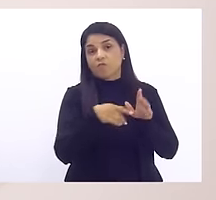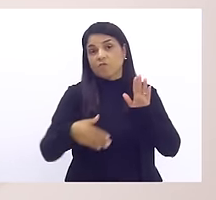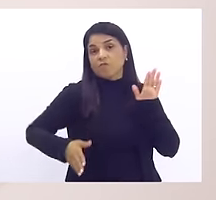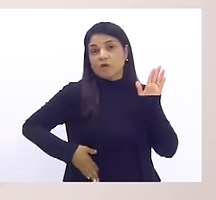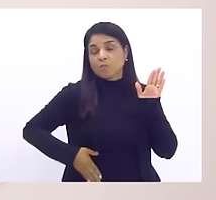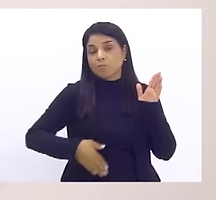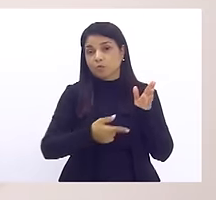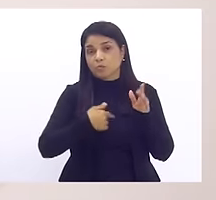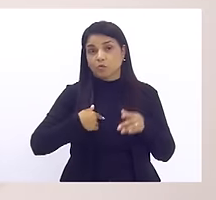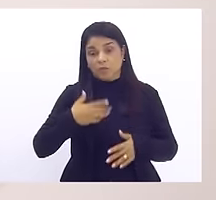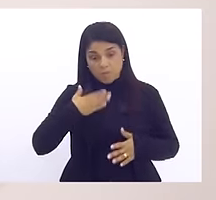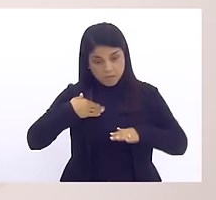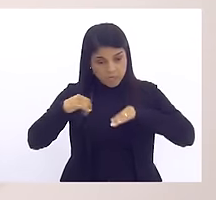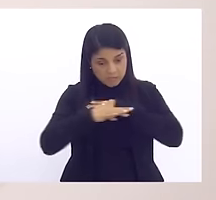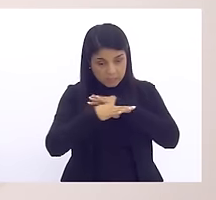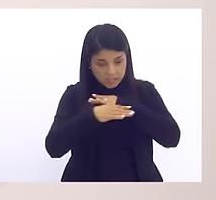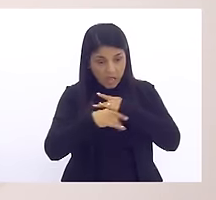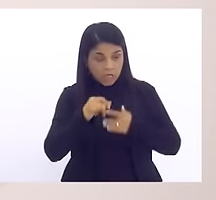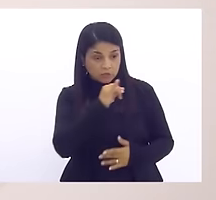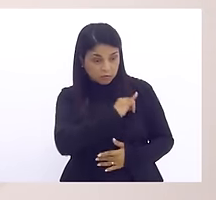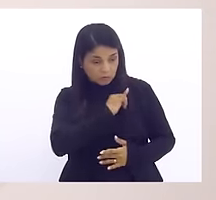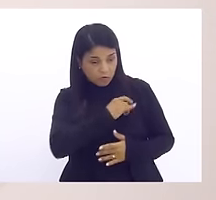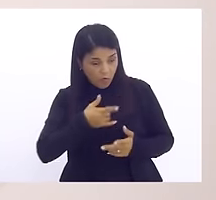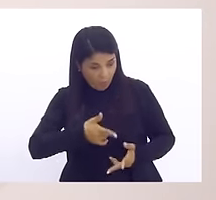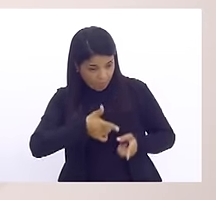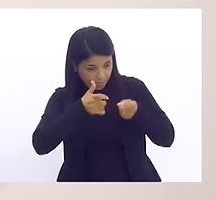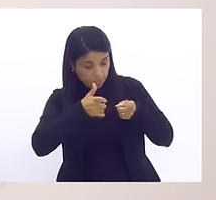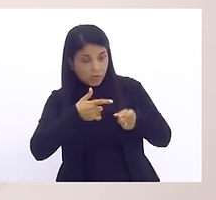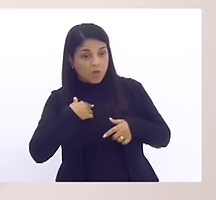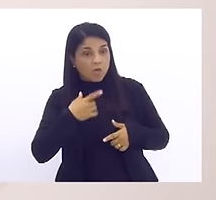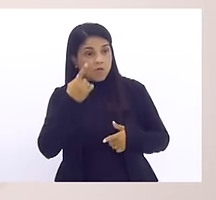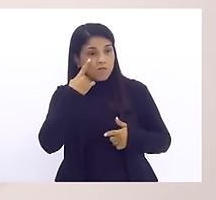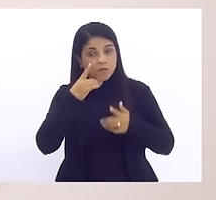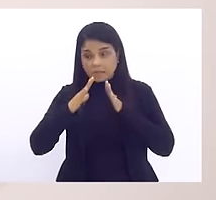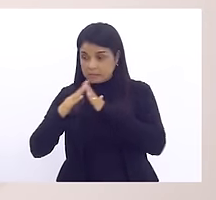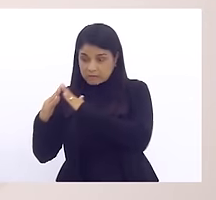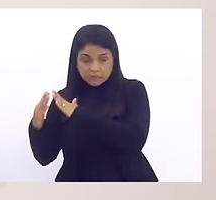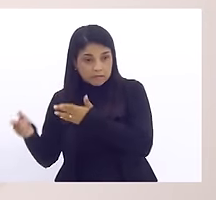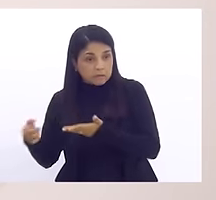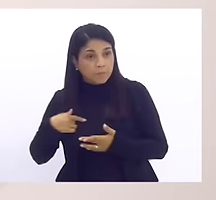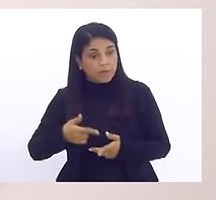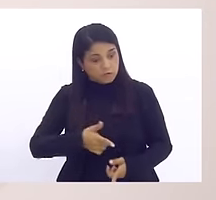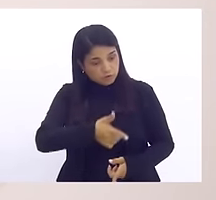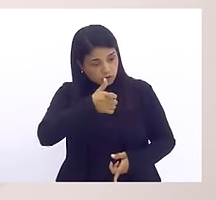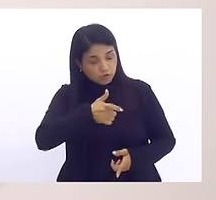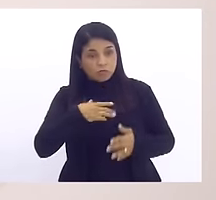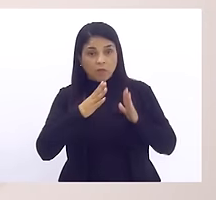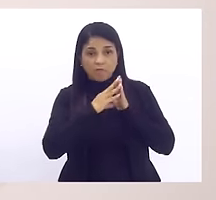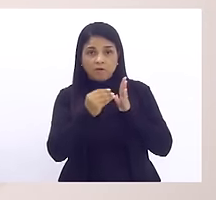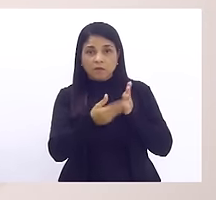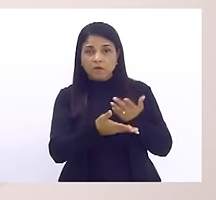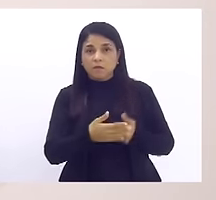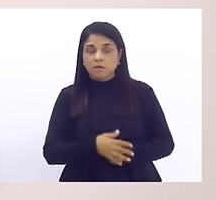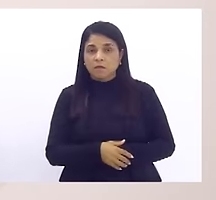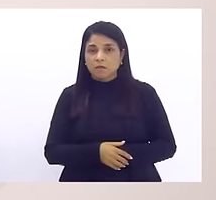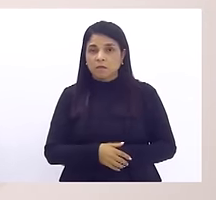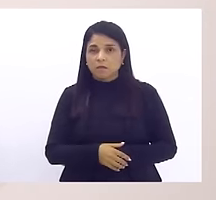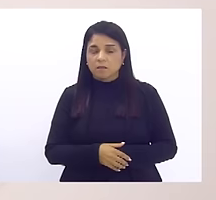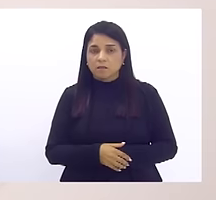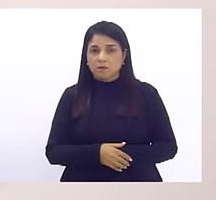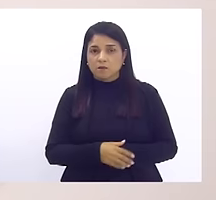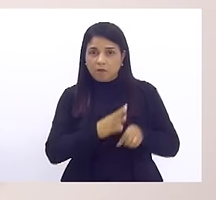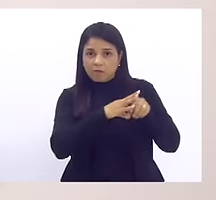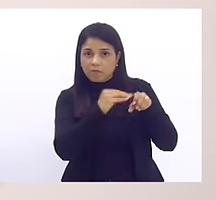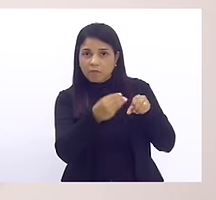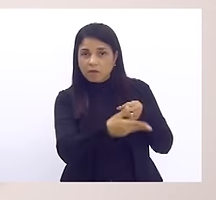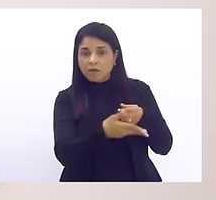vi na minha cidade deram tiro na van na minha cidade vizinha dela o tiro na van então fica aqui meu repúdio